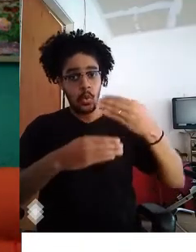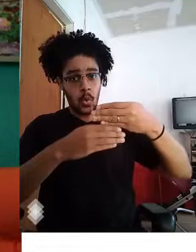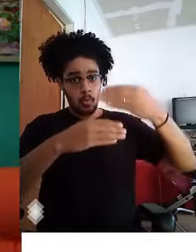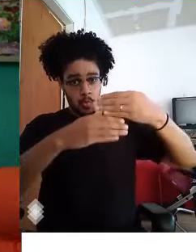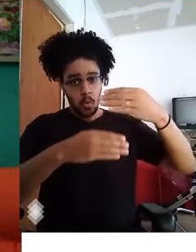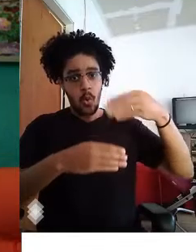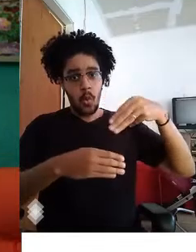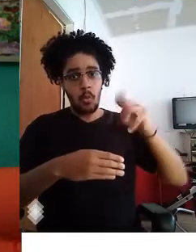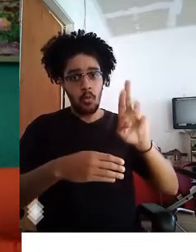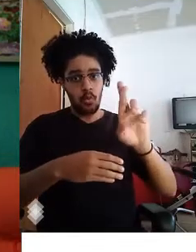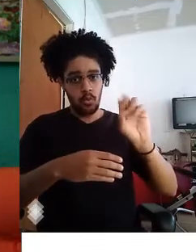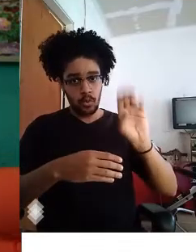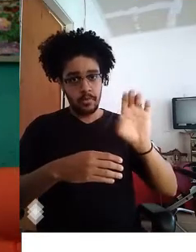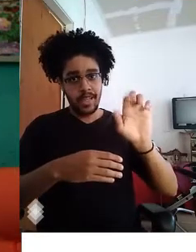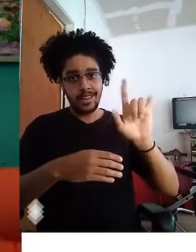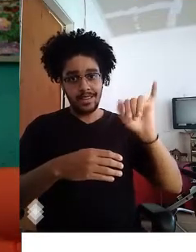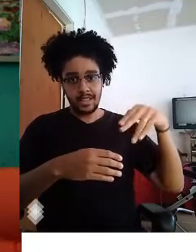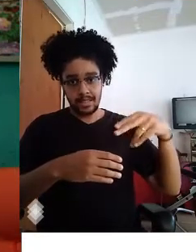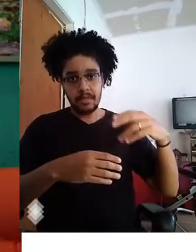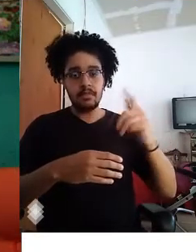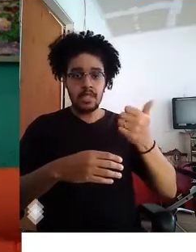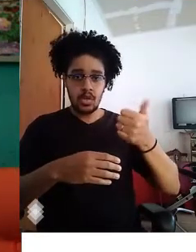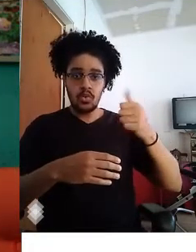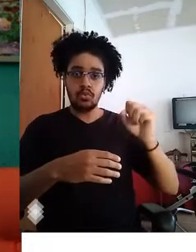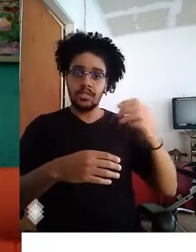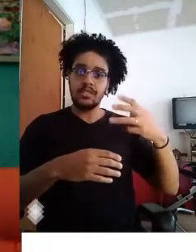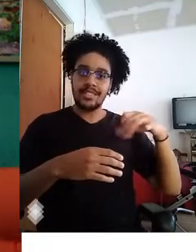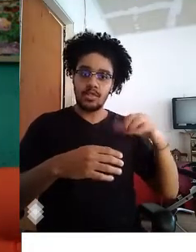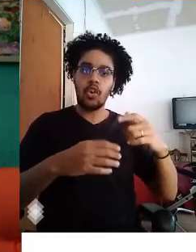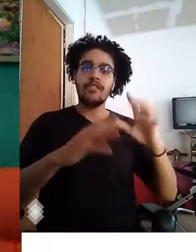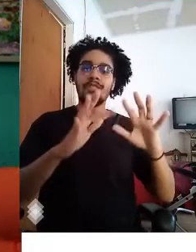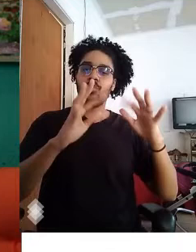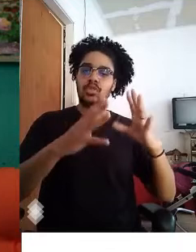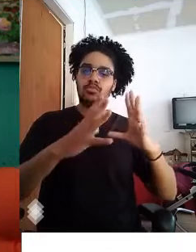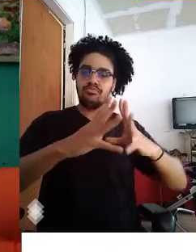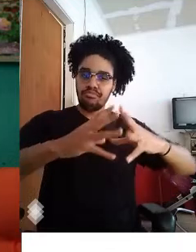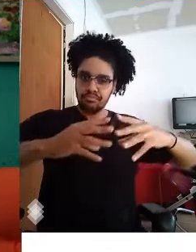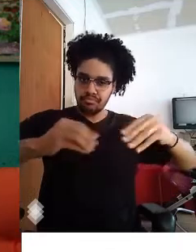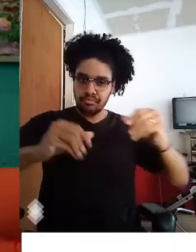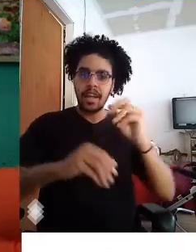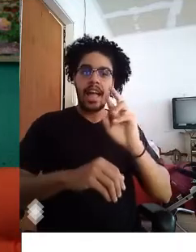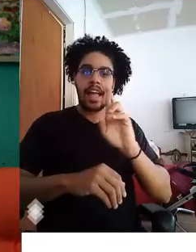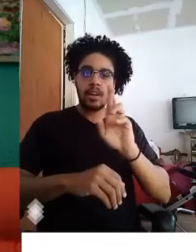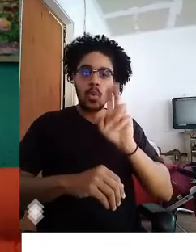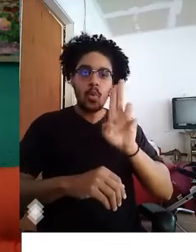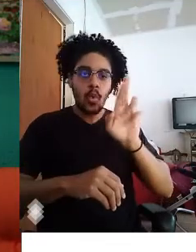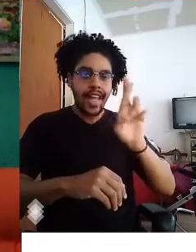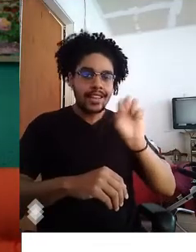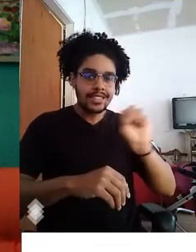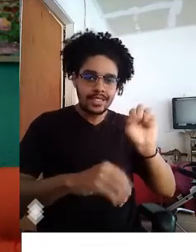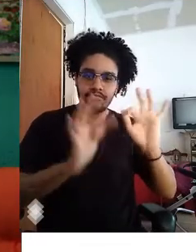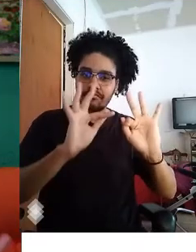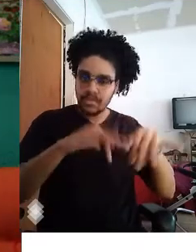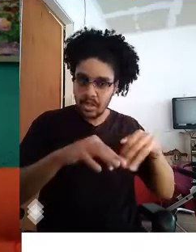Berlim em 1989 e logo no ano seguinte a dissolução da União Soviética, a Guerra